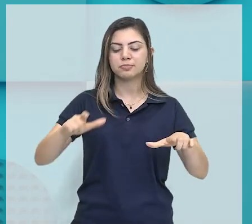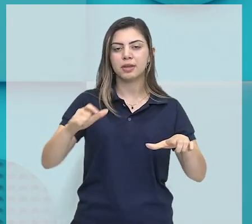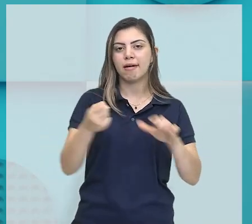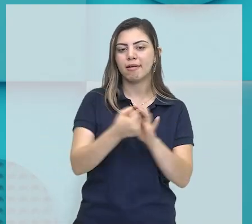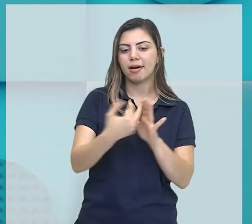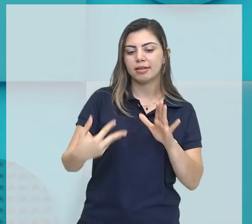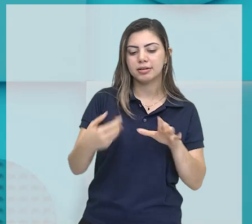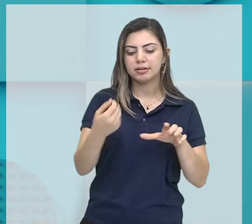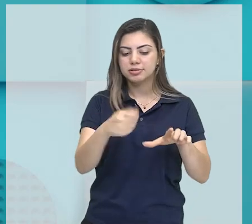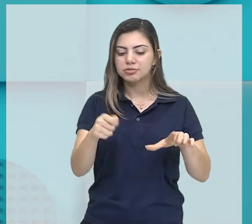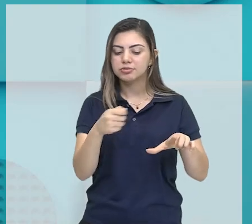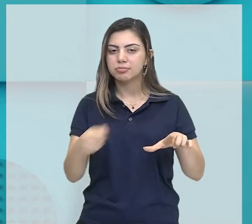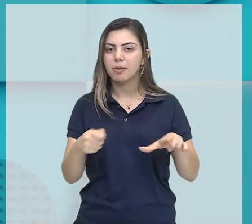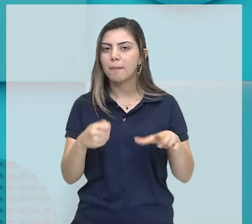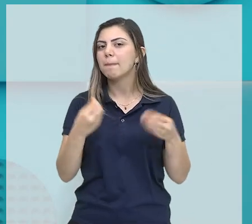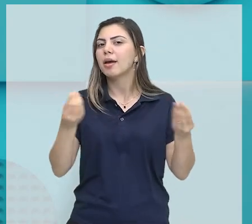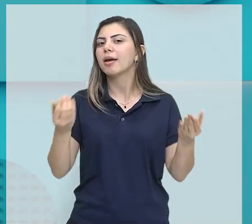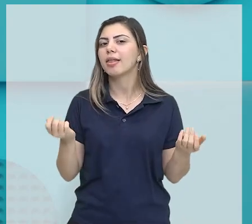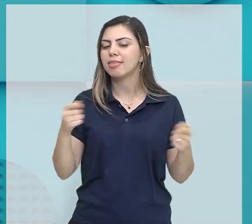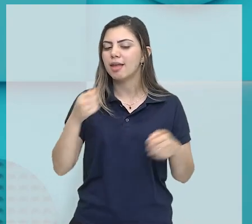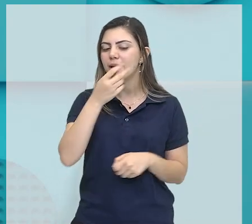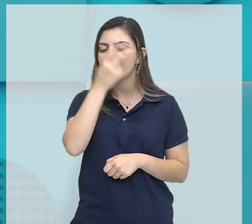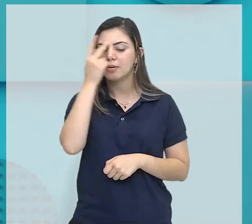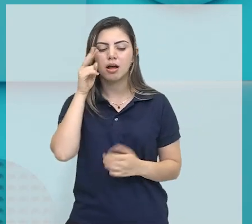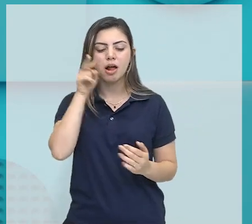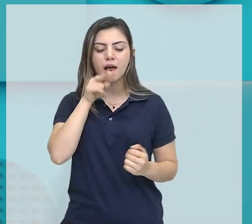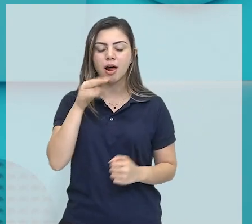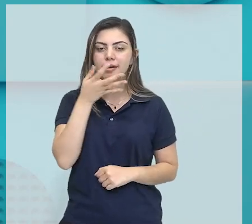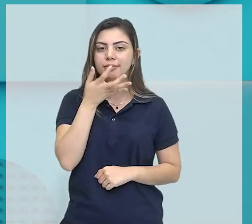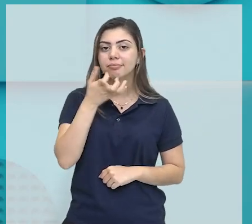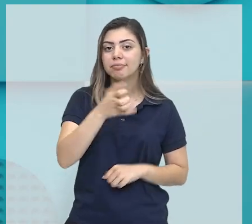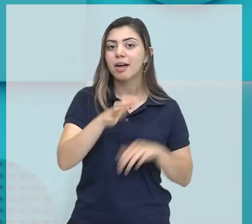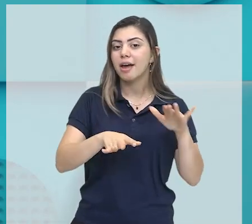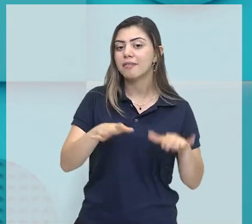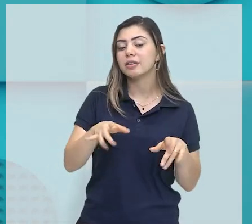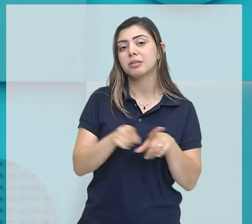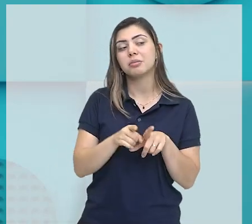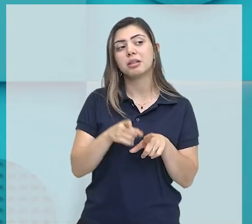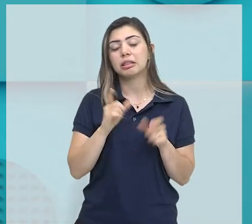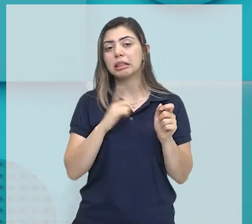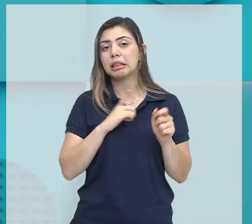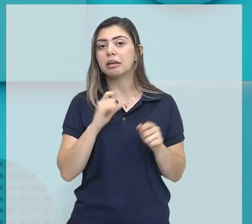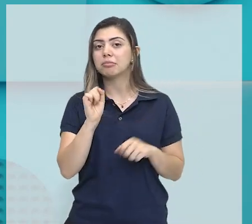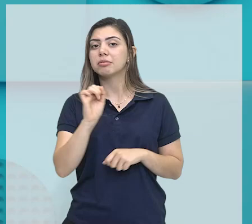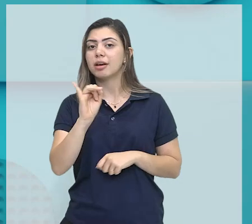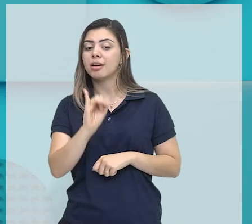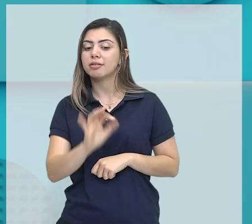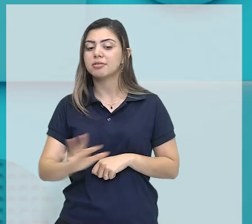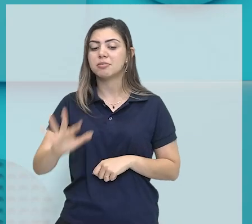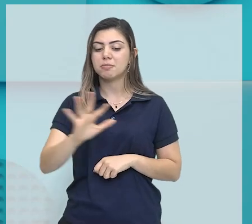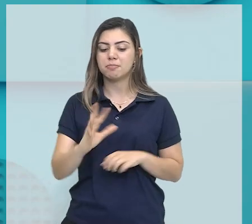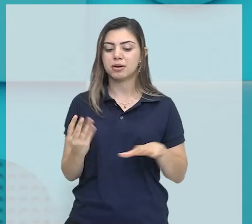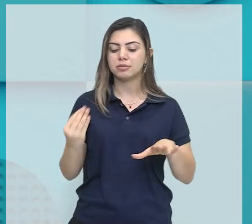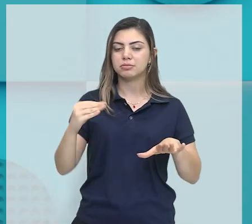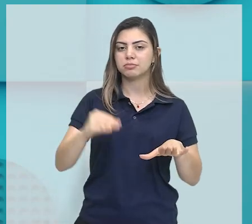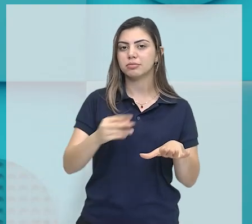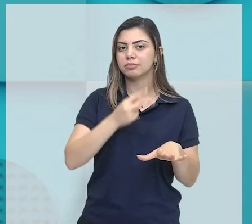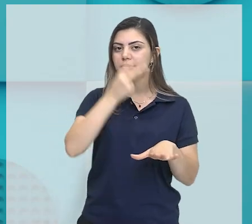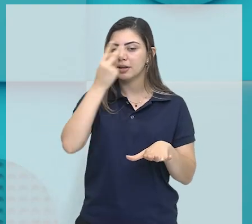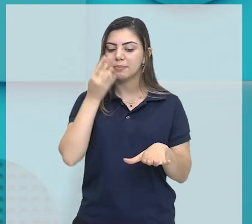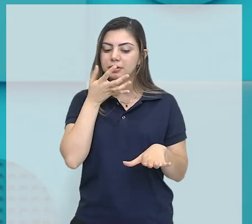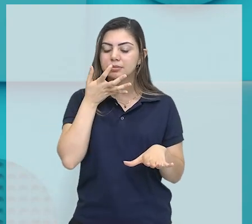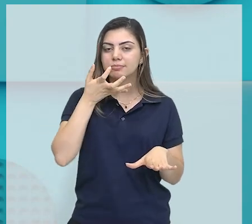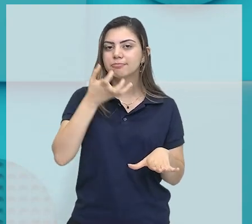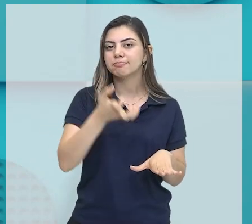características dele, para chamar a atenção, né? E às vezes coloca até uma imagem, né, para chamar a atenção